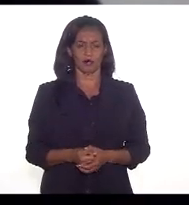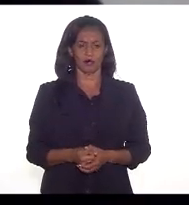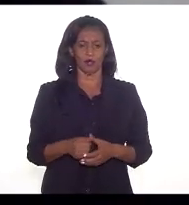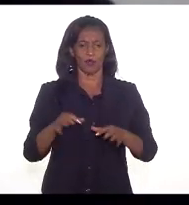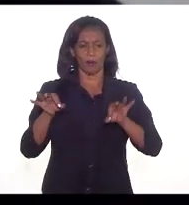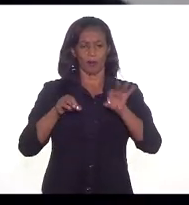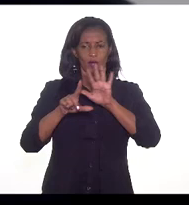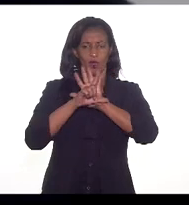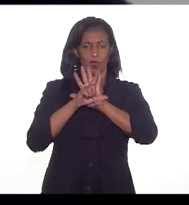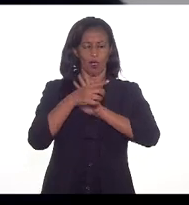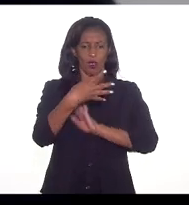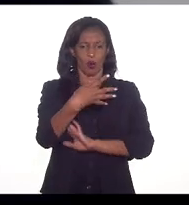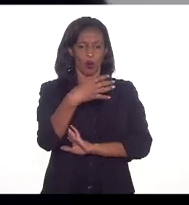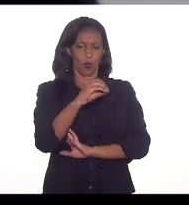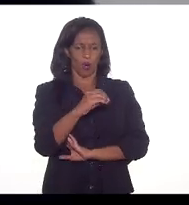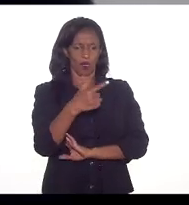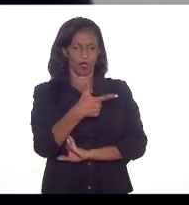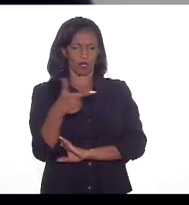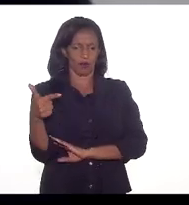de número